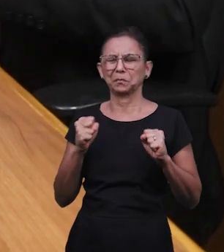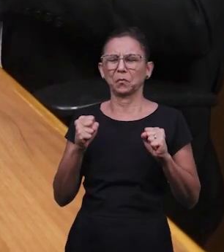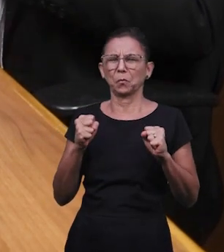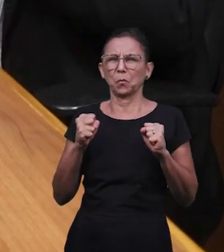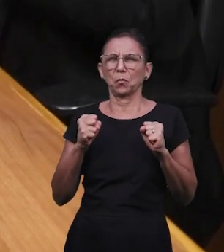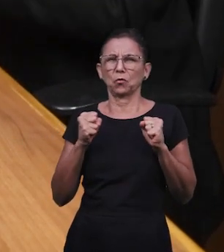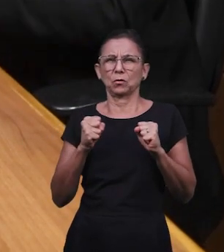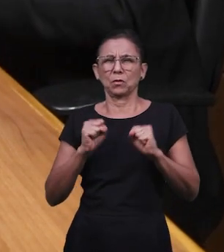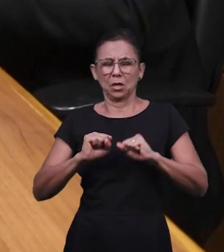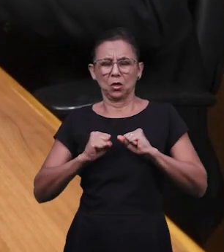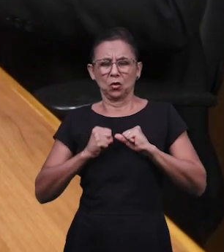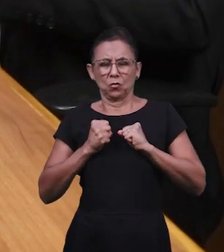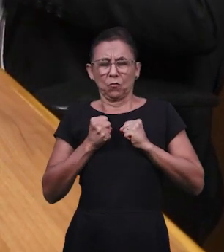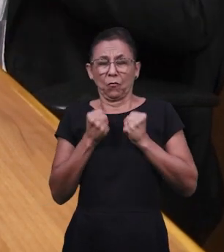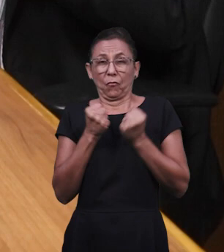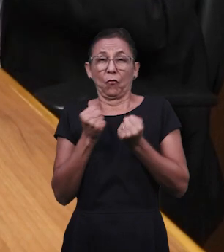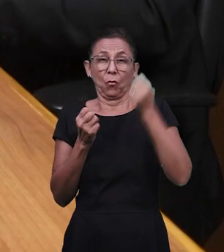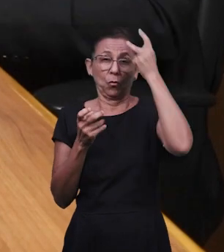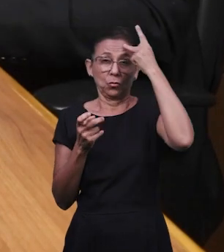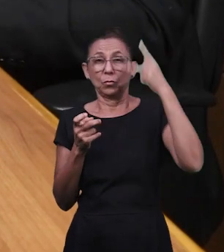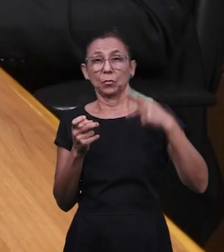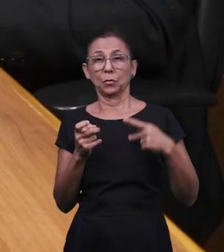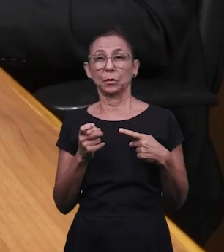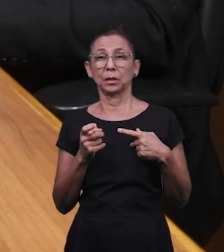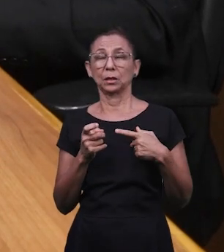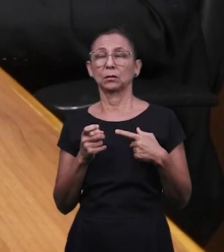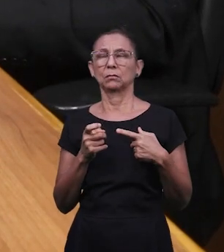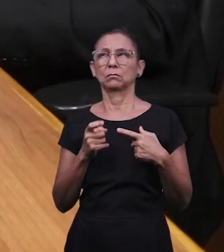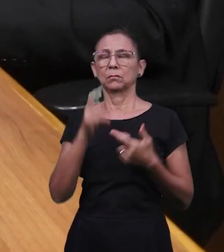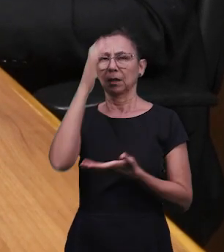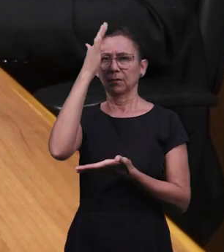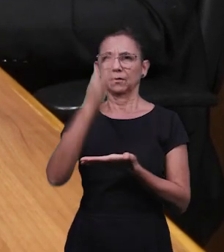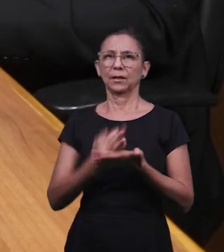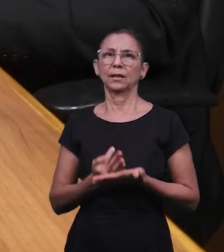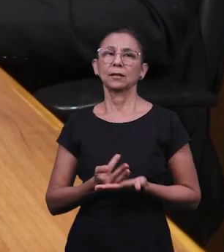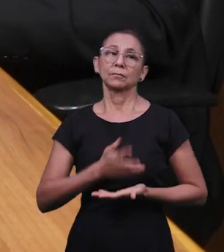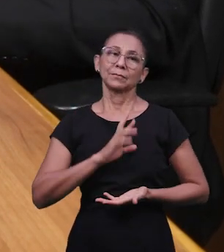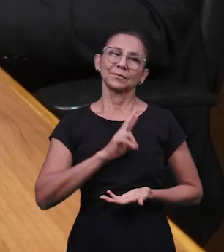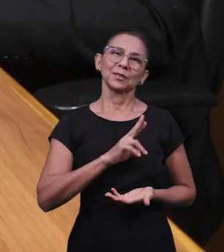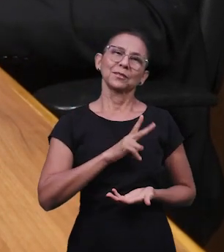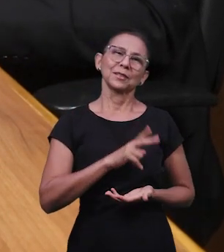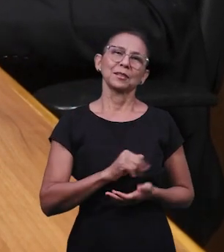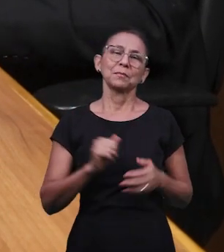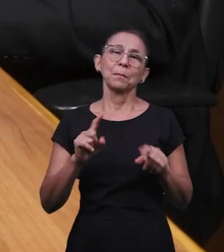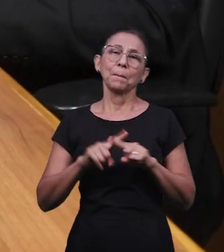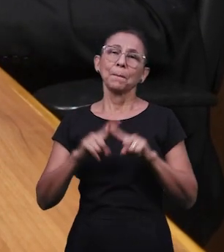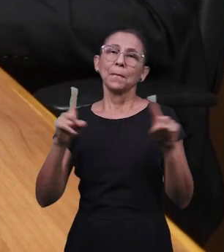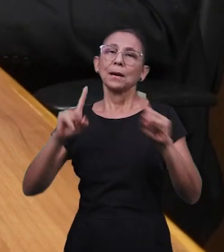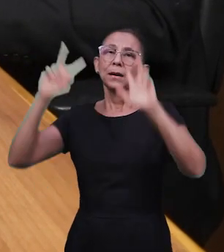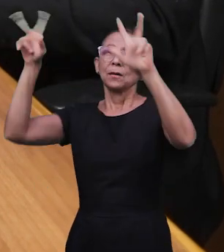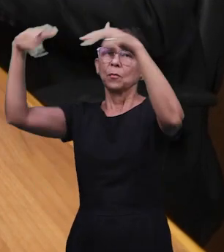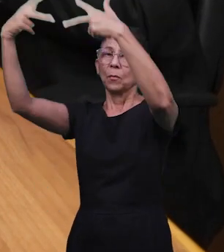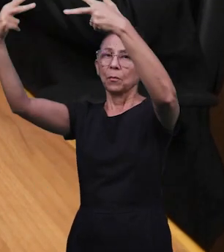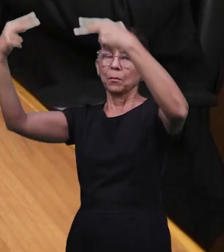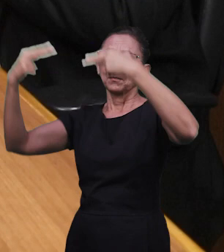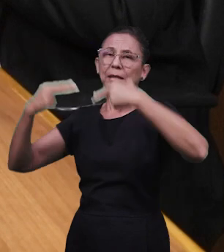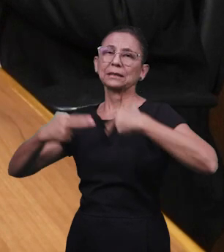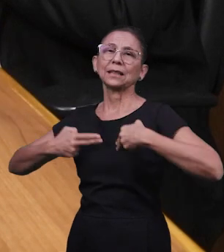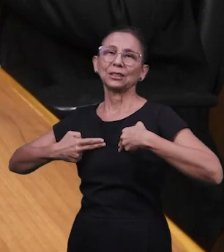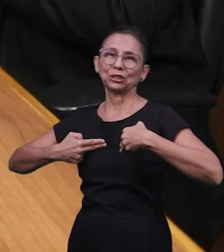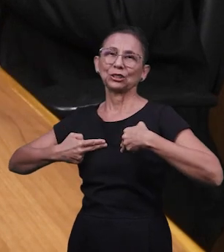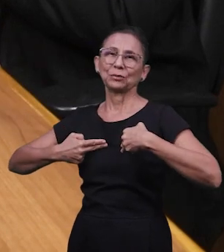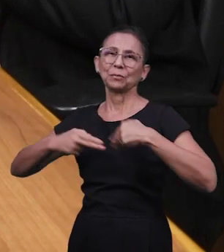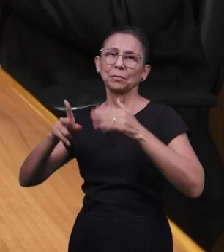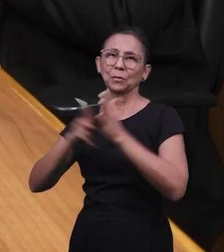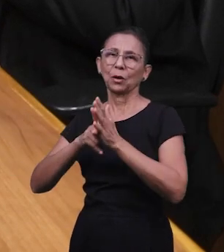não é pelo esforço humano, não é gerada no homem, né, mas é algo que vem de Deus e o texto contempla isso. Qual